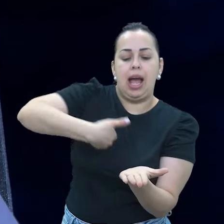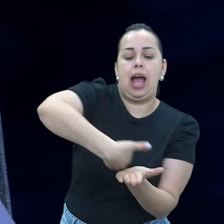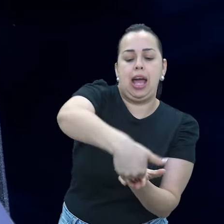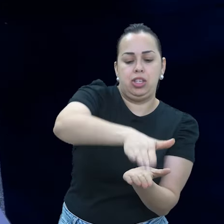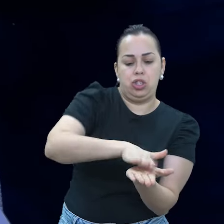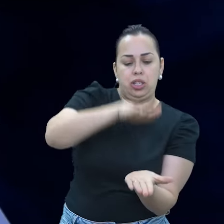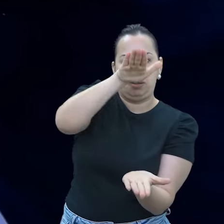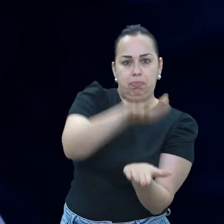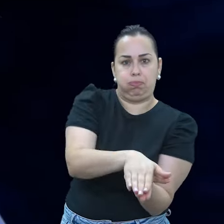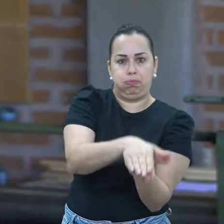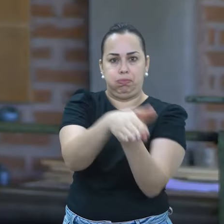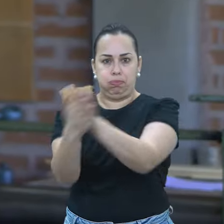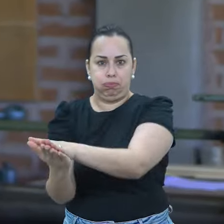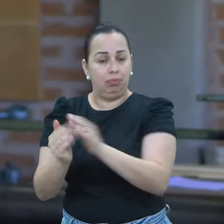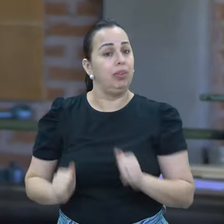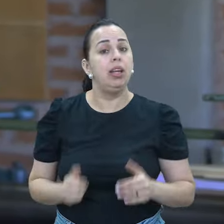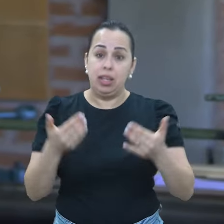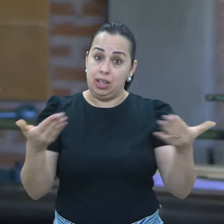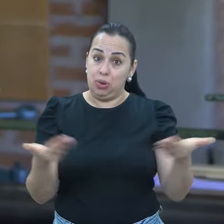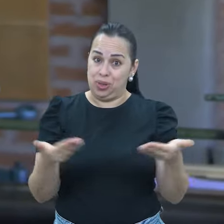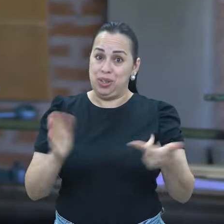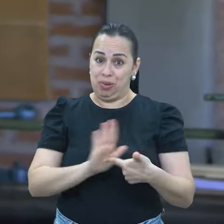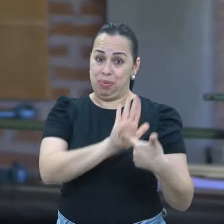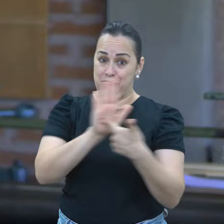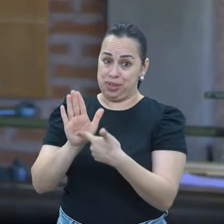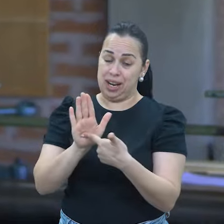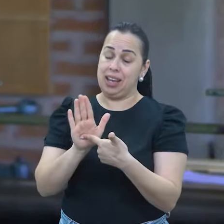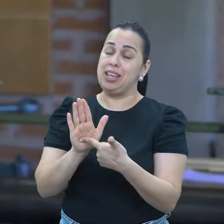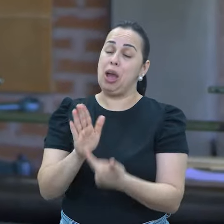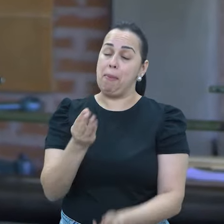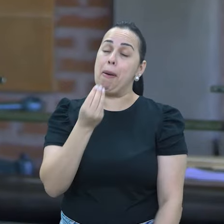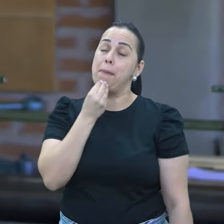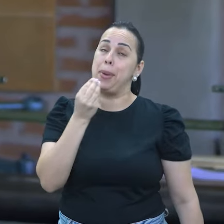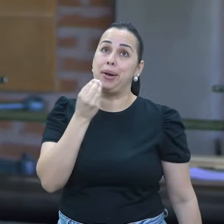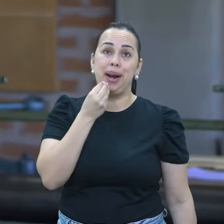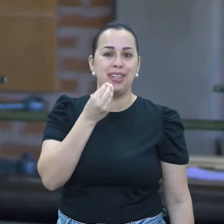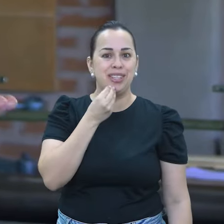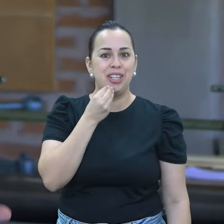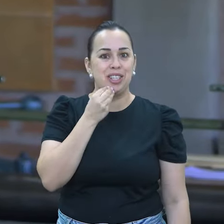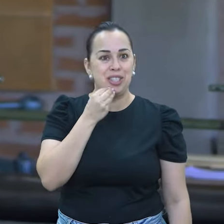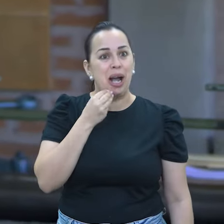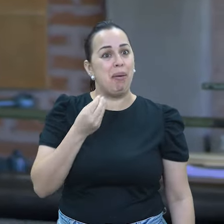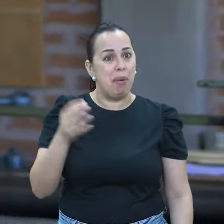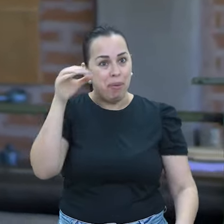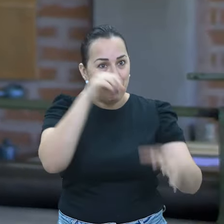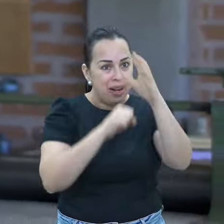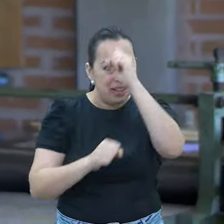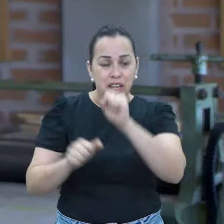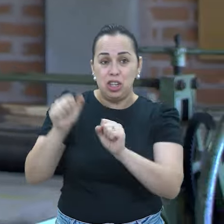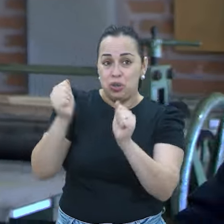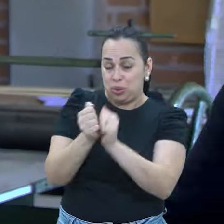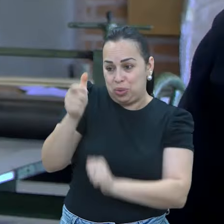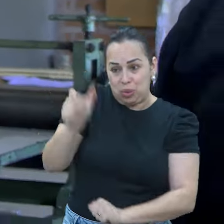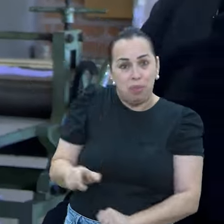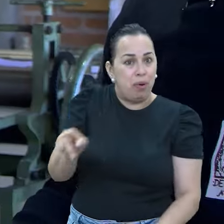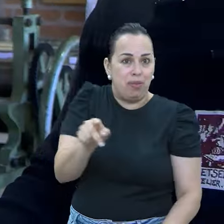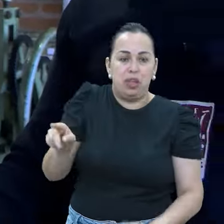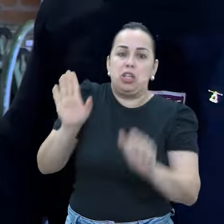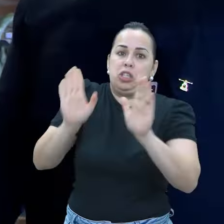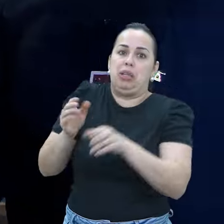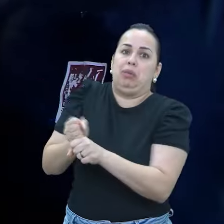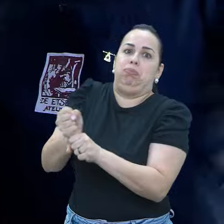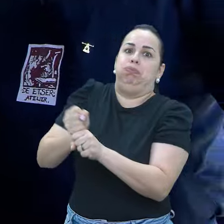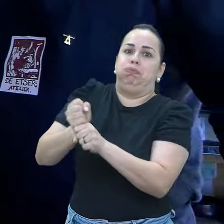né? E é o que eu vou fazer aqui agora, que eu não vou perder a oportunidade, né, de um mestre desse do meu lado que já sabe fazer isso faz